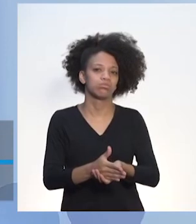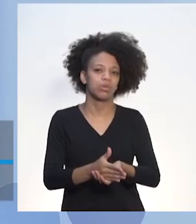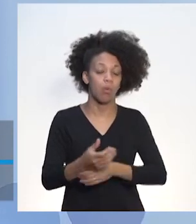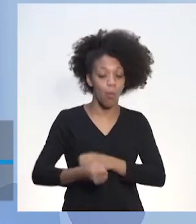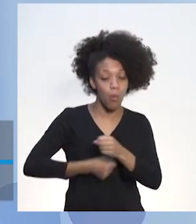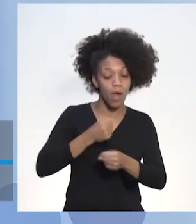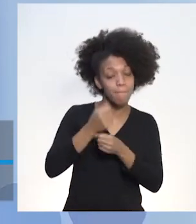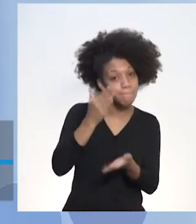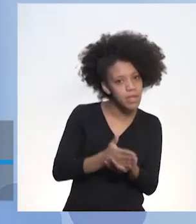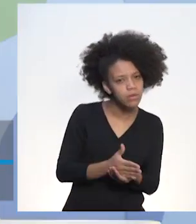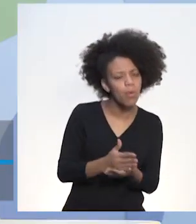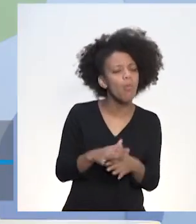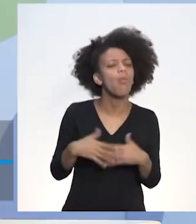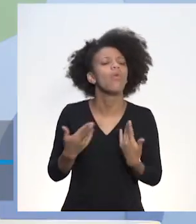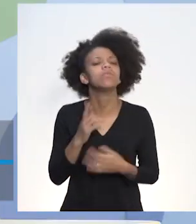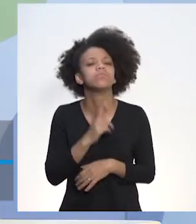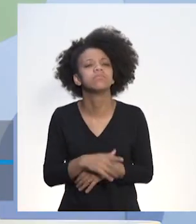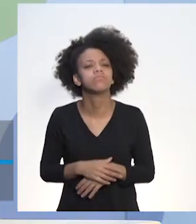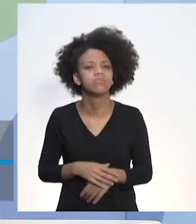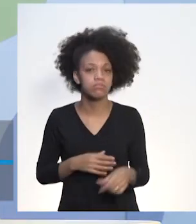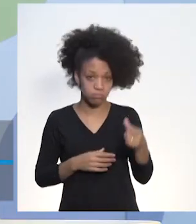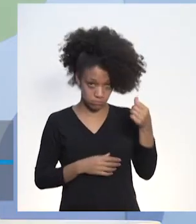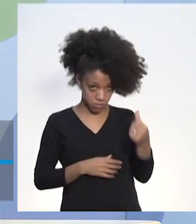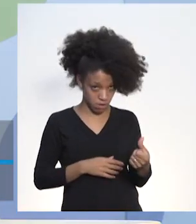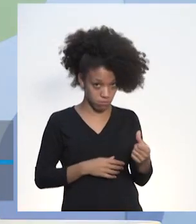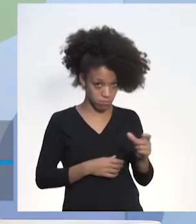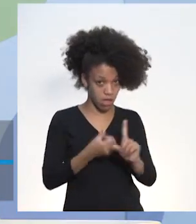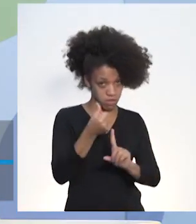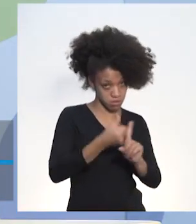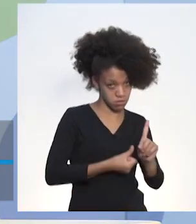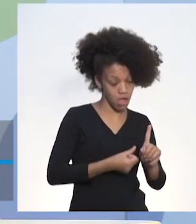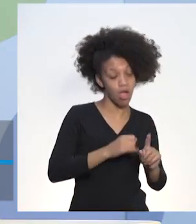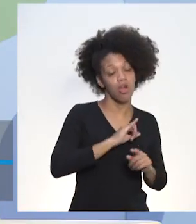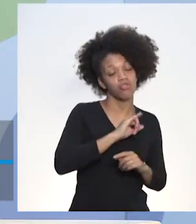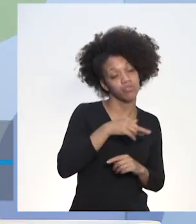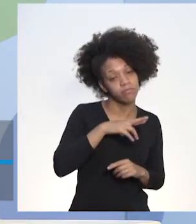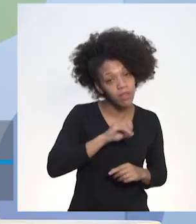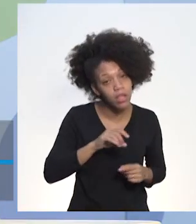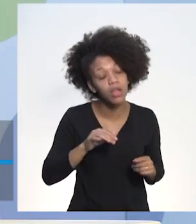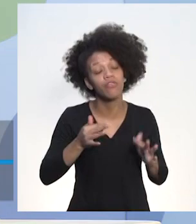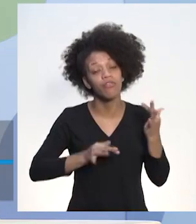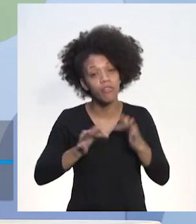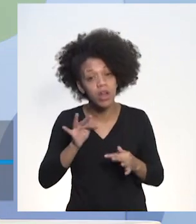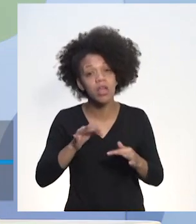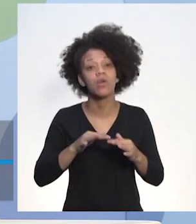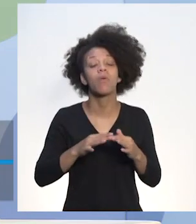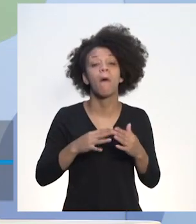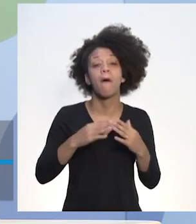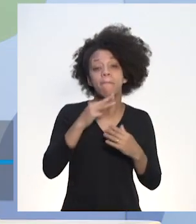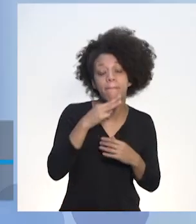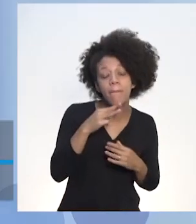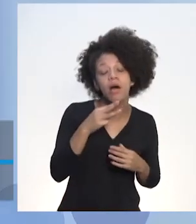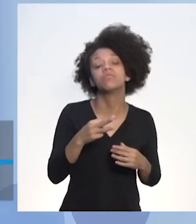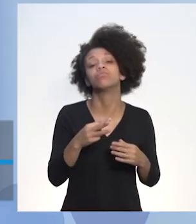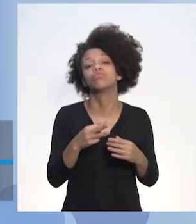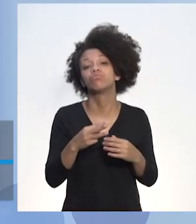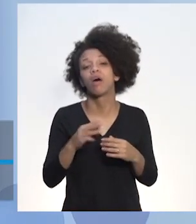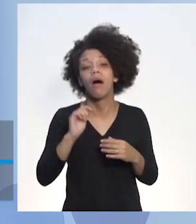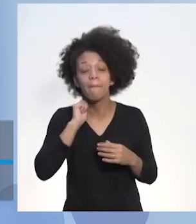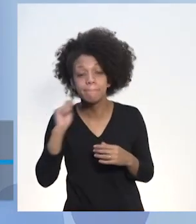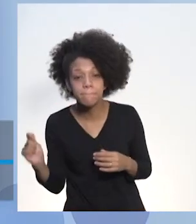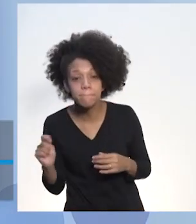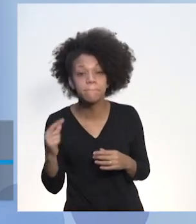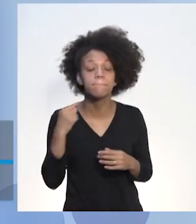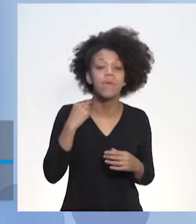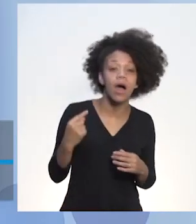possibilidades de resposta eu tenho, Osmar? 6. 6. Janeiro, fevereiro, março, abril, maio ou junho.